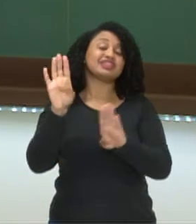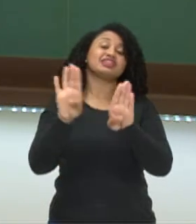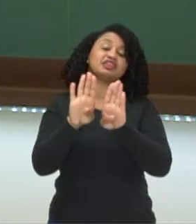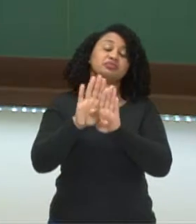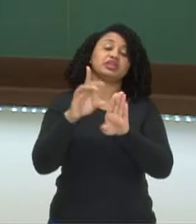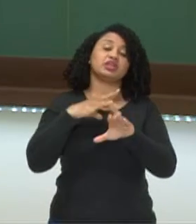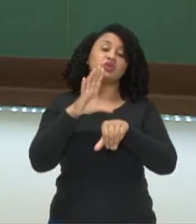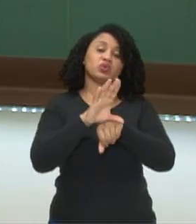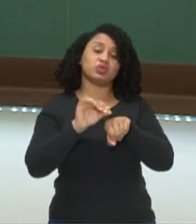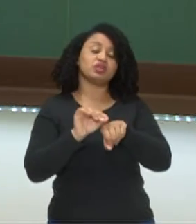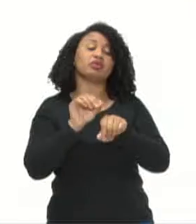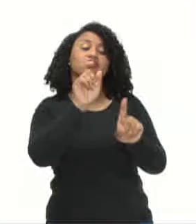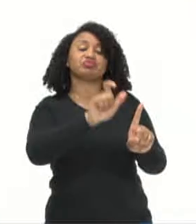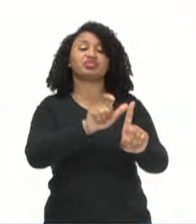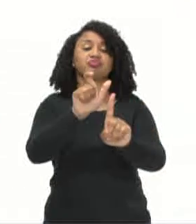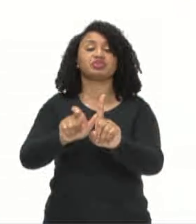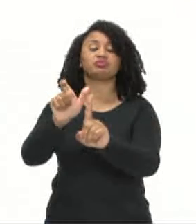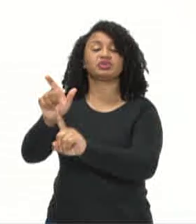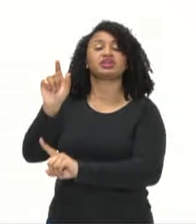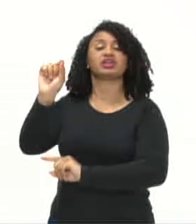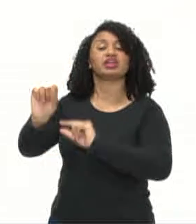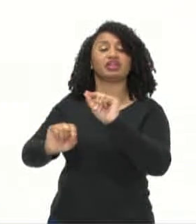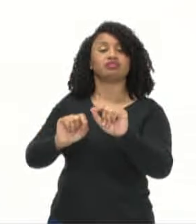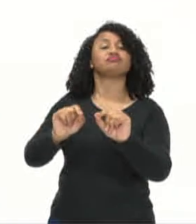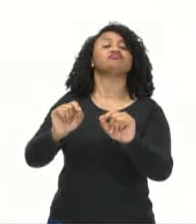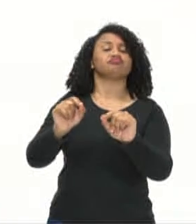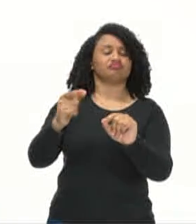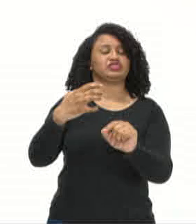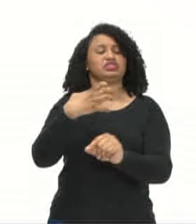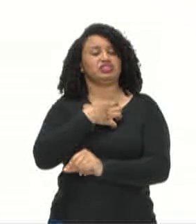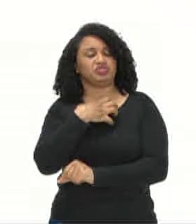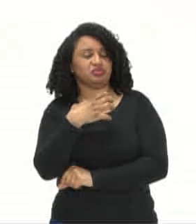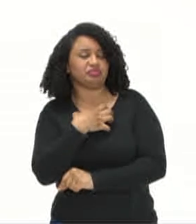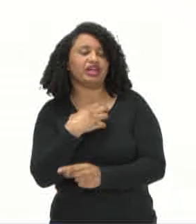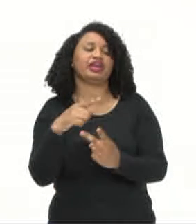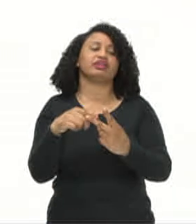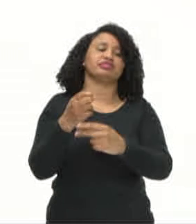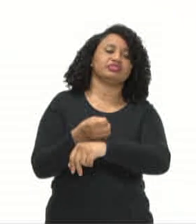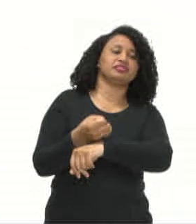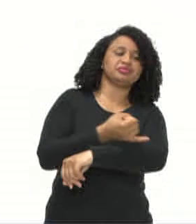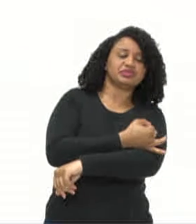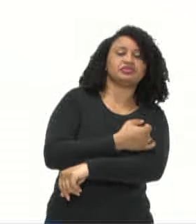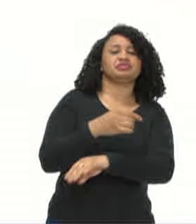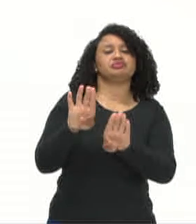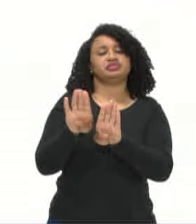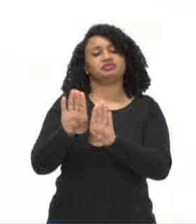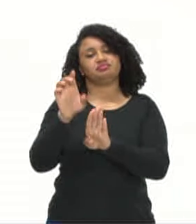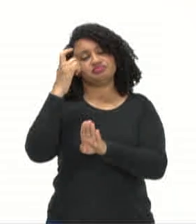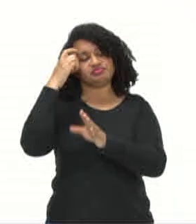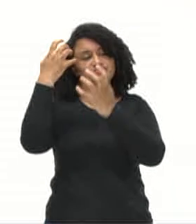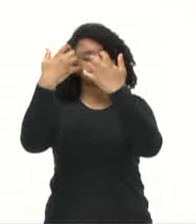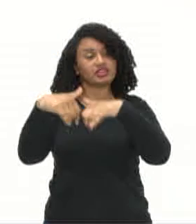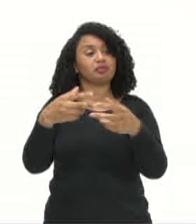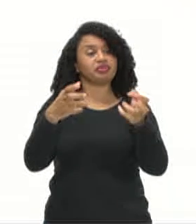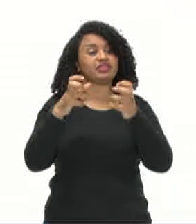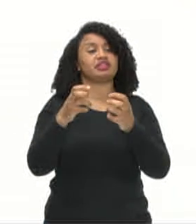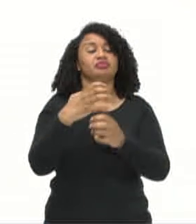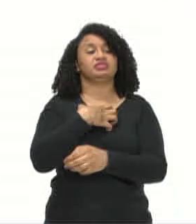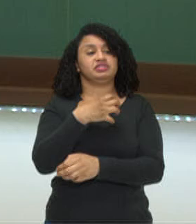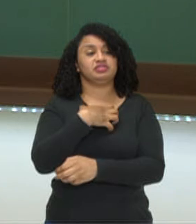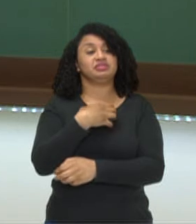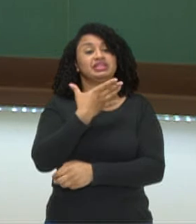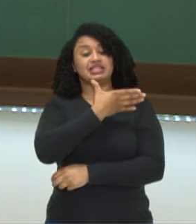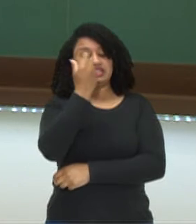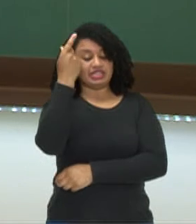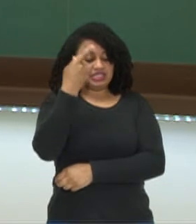conhecimento sobre seus personagens, desde sentimentos, emoções e pensamentos. Veja o sentimento aqui. Esquecer-se